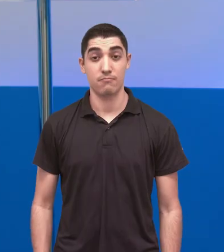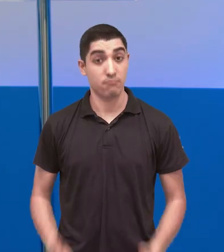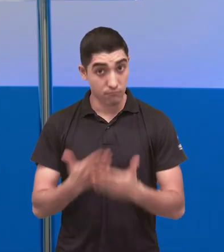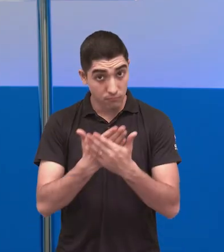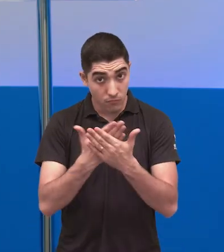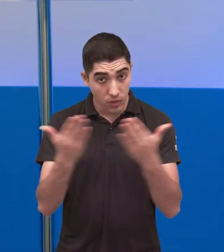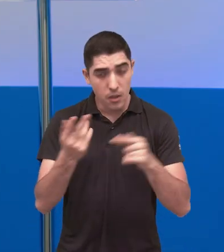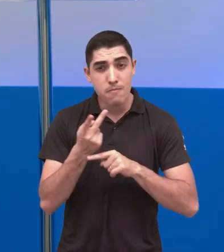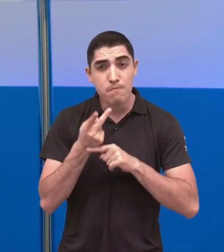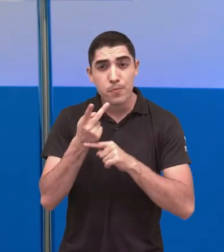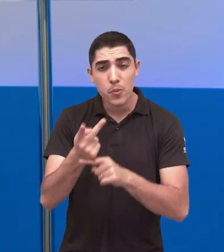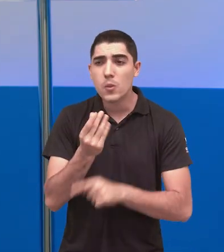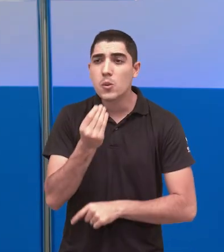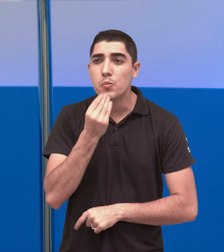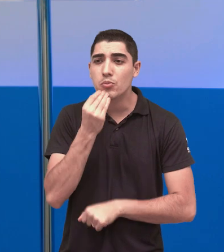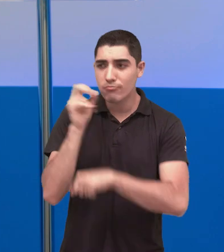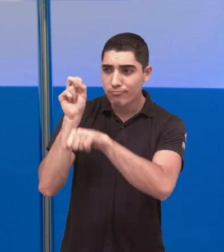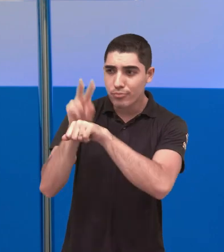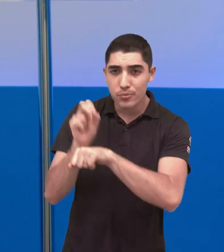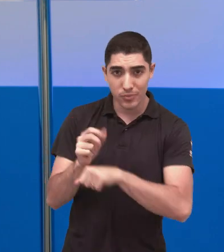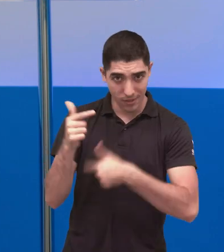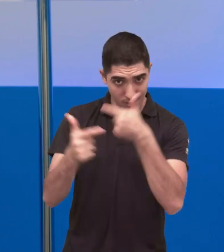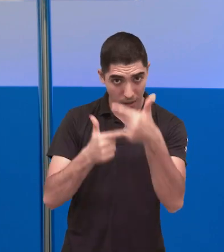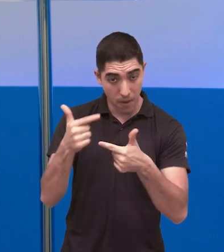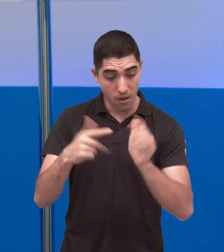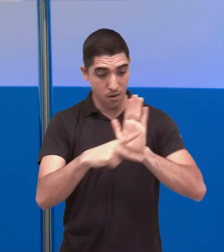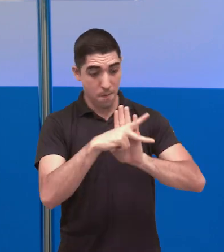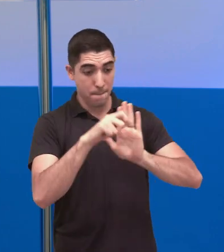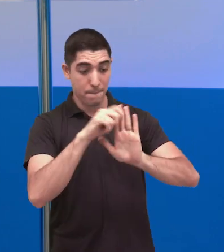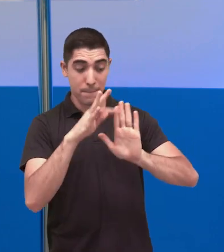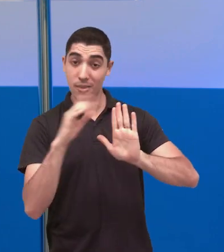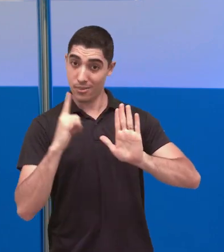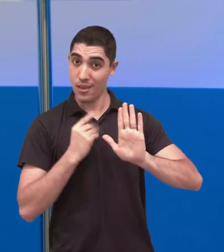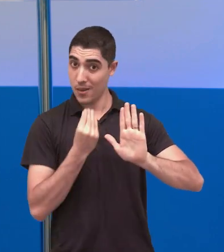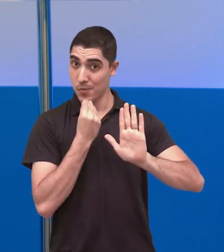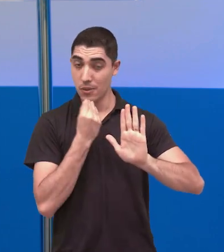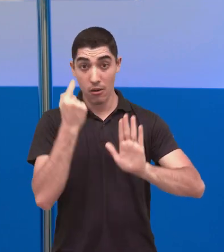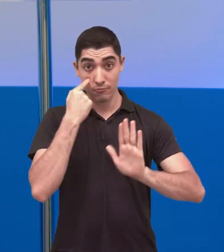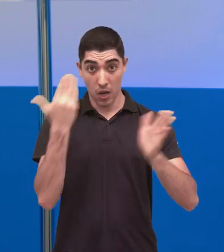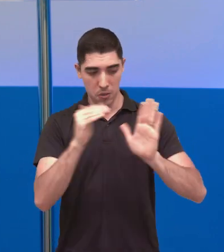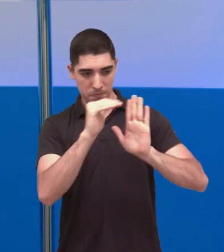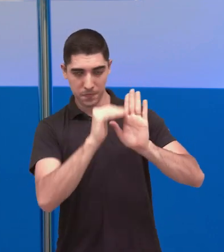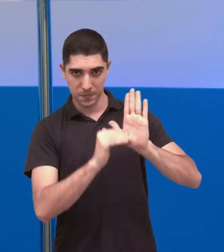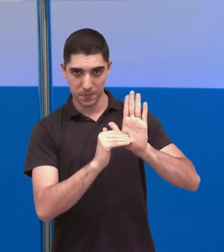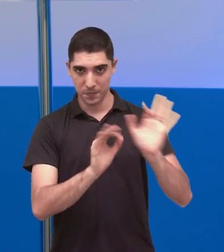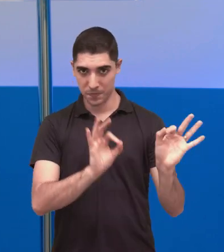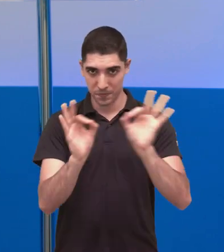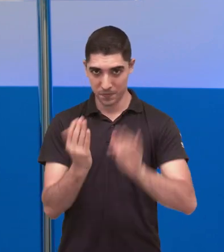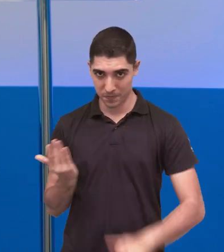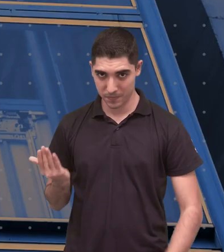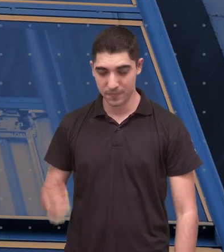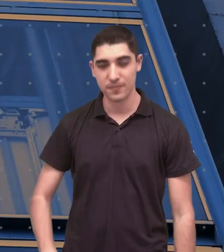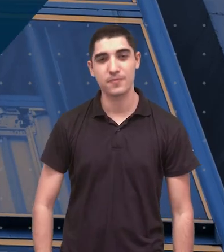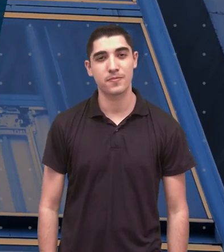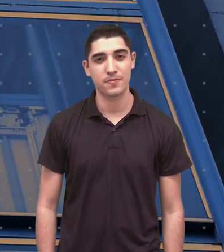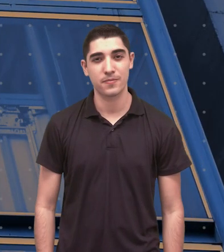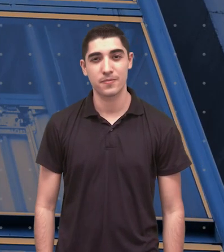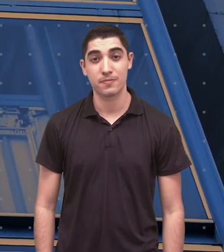Para quem busca uma oportunidade no mercado de trabalho, PAT está com vagas abertas. Confere a nossa agenda de serviço.